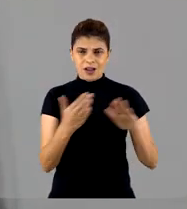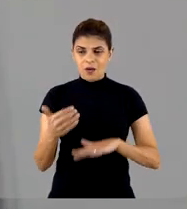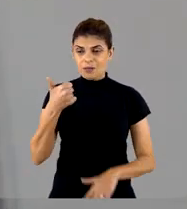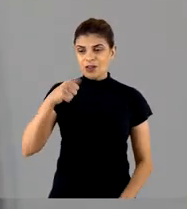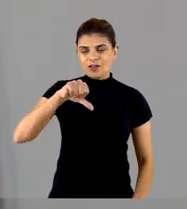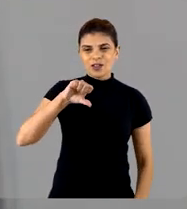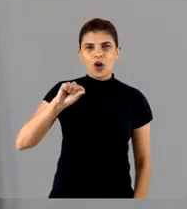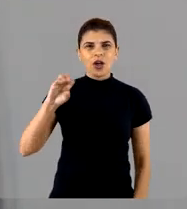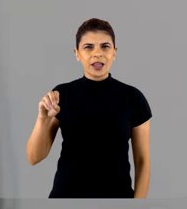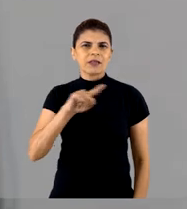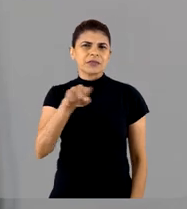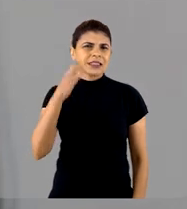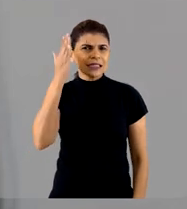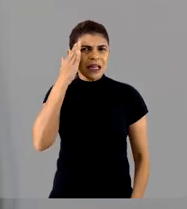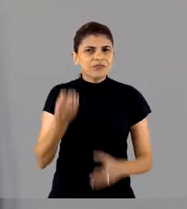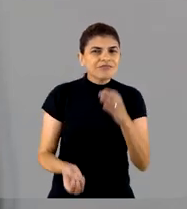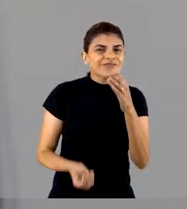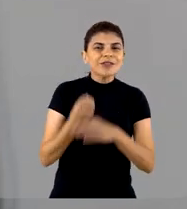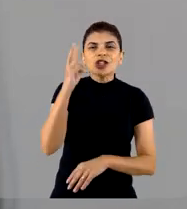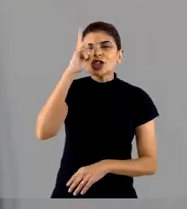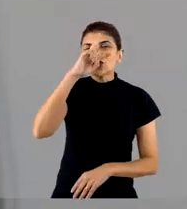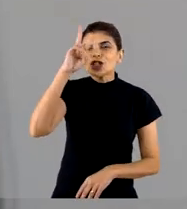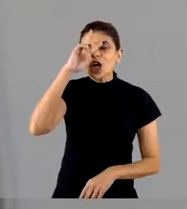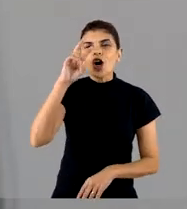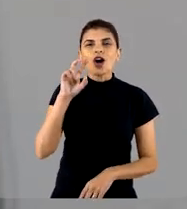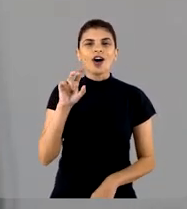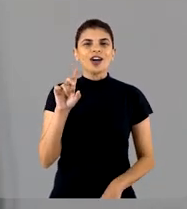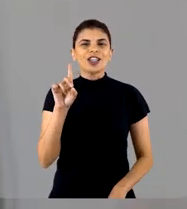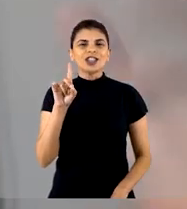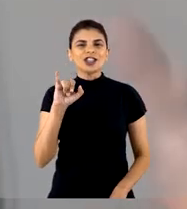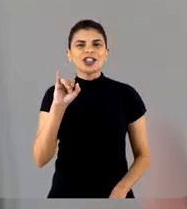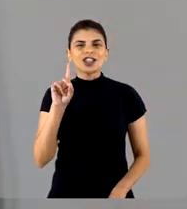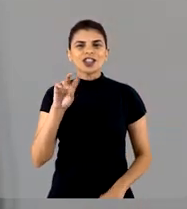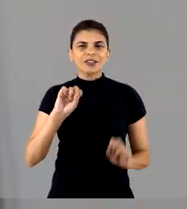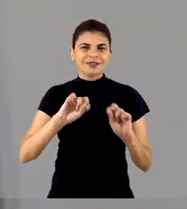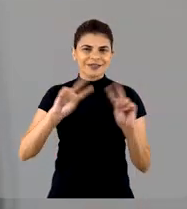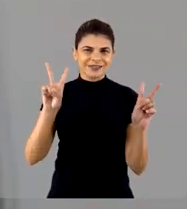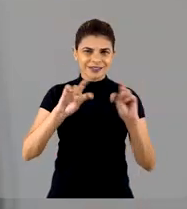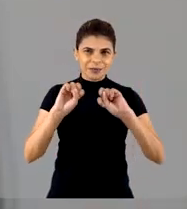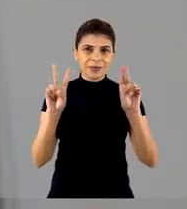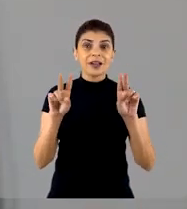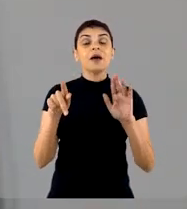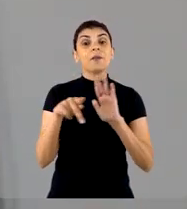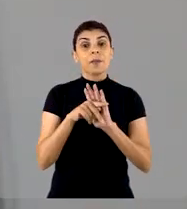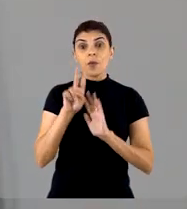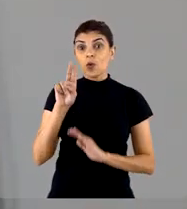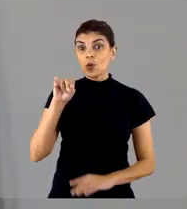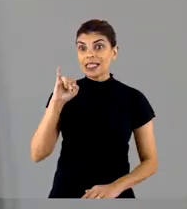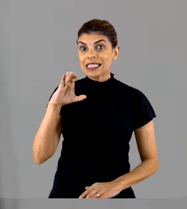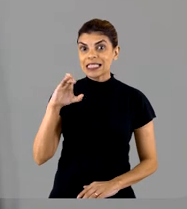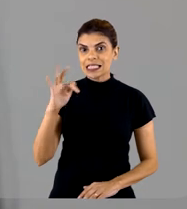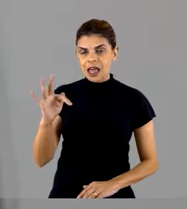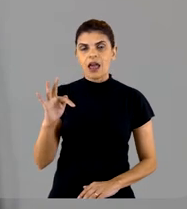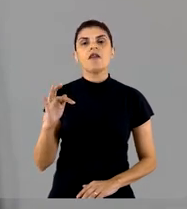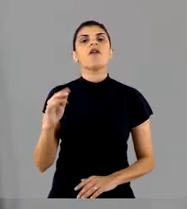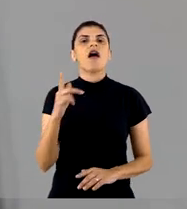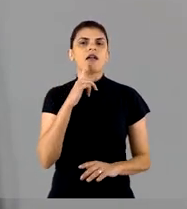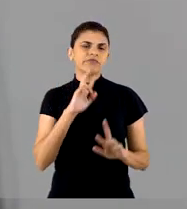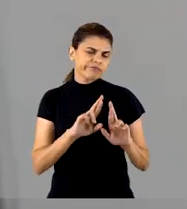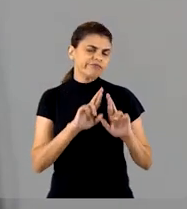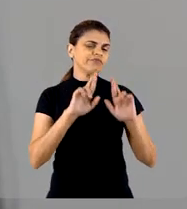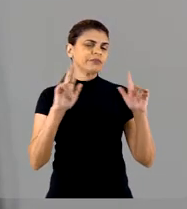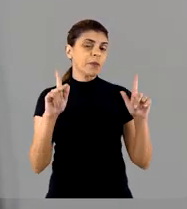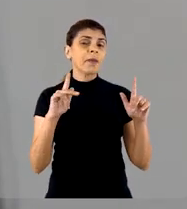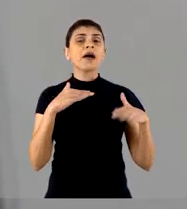né? Se alguém aqui tem minha idade, lembra do Didi como embaixador da Unicef beijando Cristo, né? Isso aí ainda existe, só que em uma escala um pouco